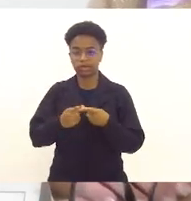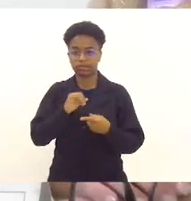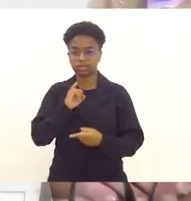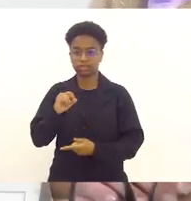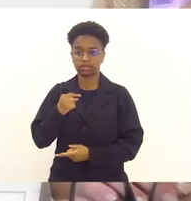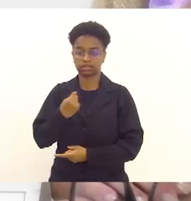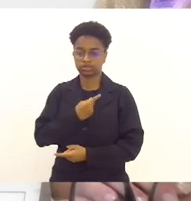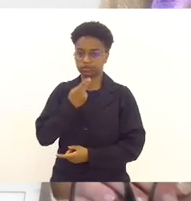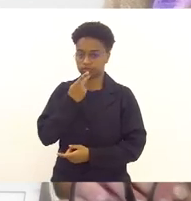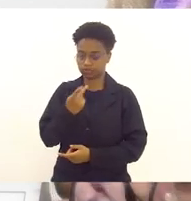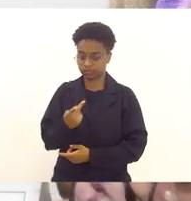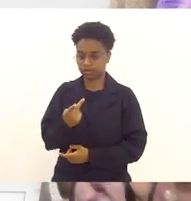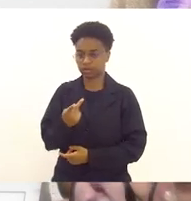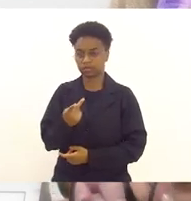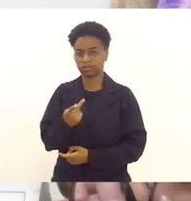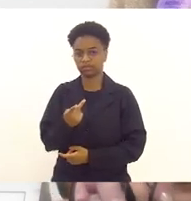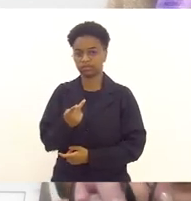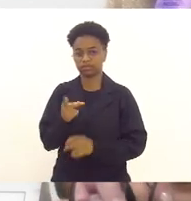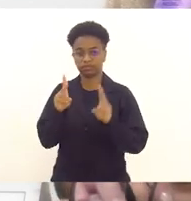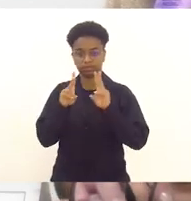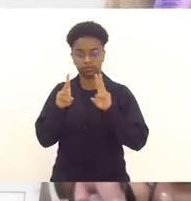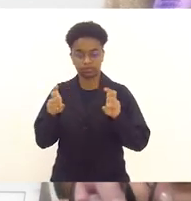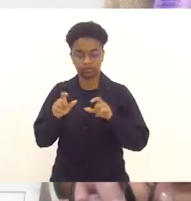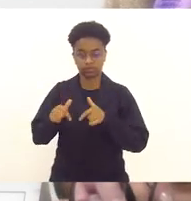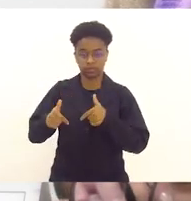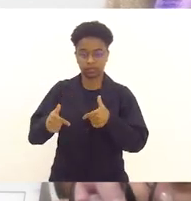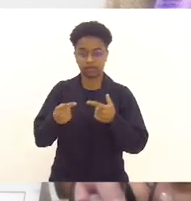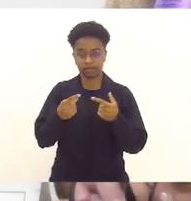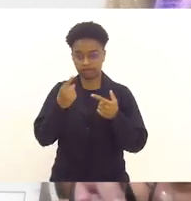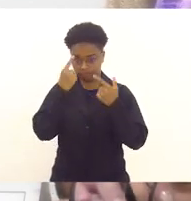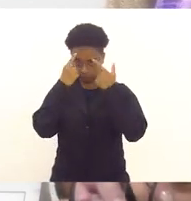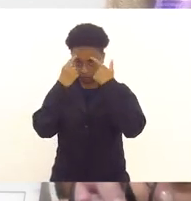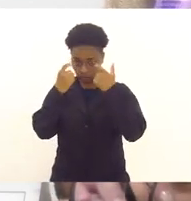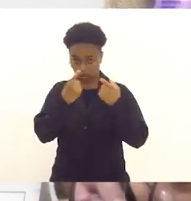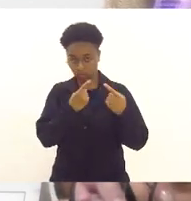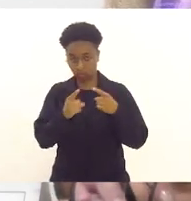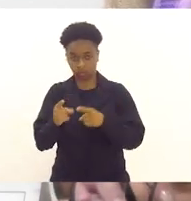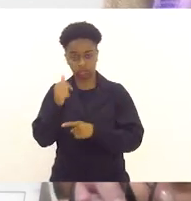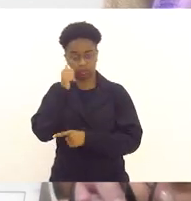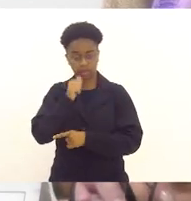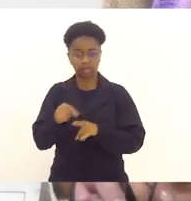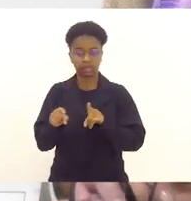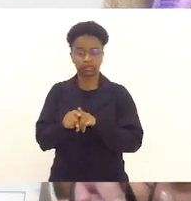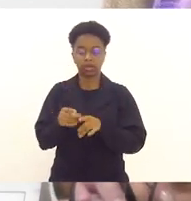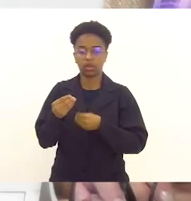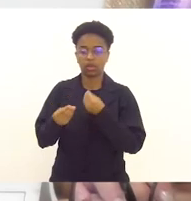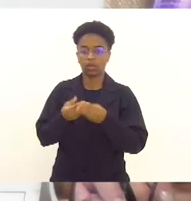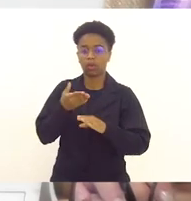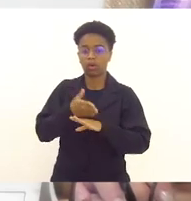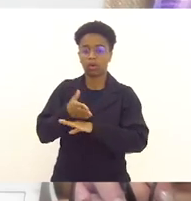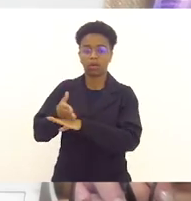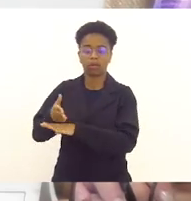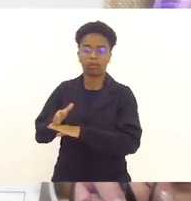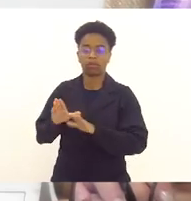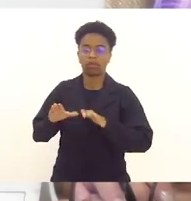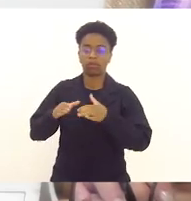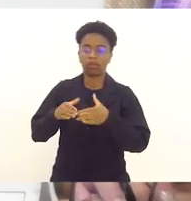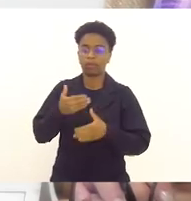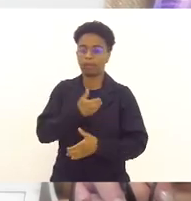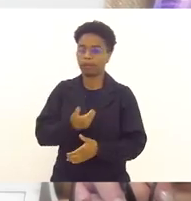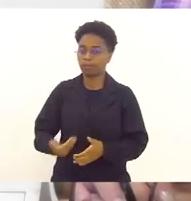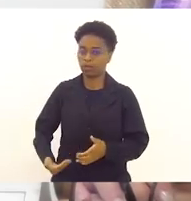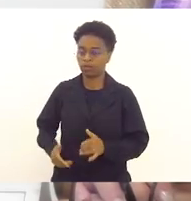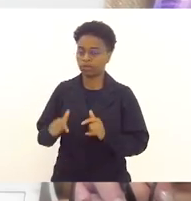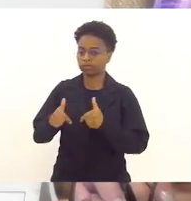da questão do enfrentamento a violência contra mulher e quando a gente fala da participação dois serviços públicos dois agentes